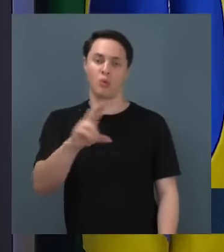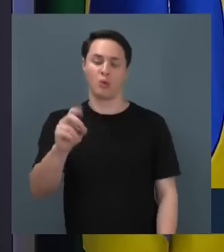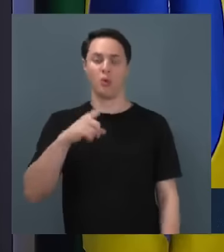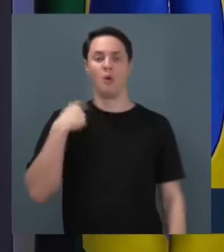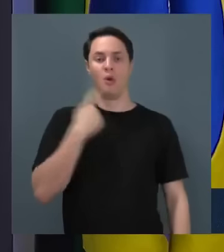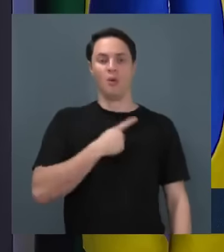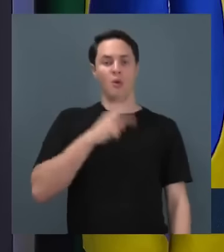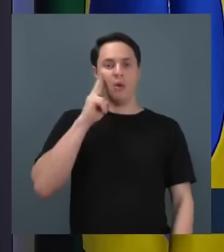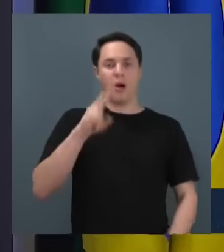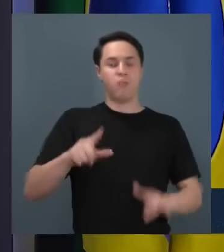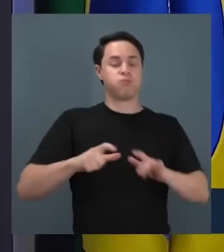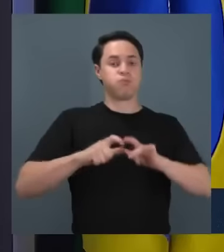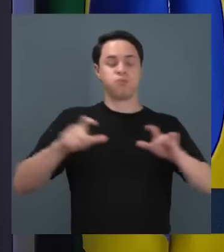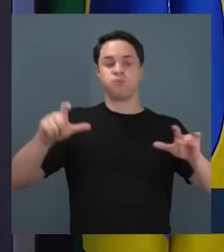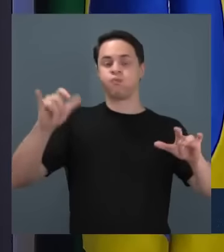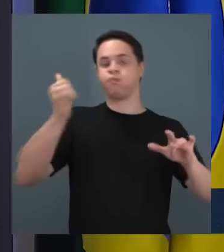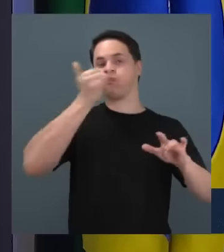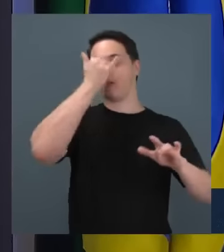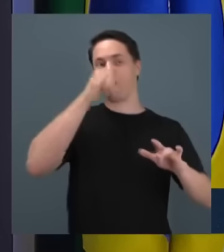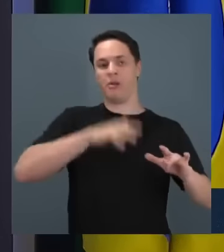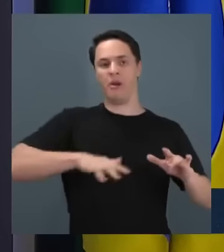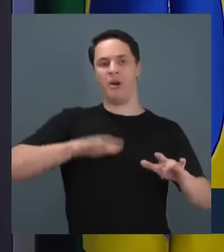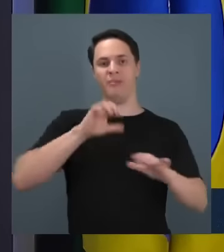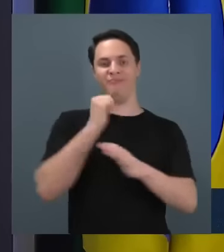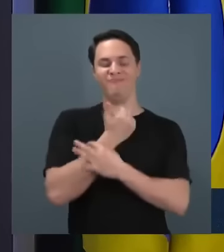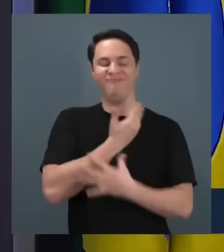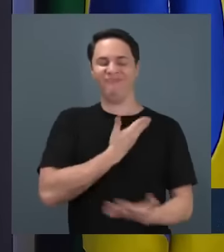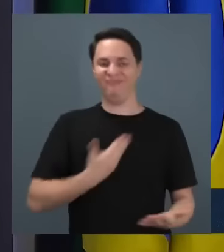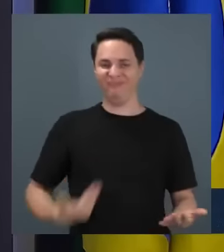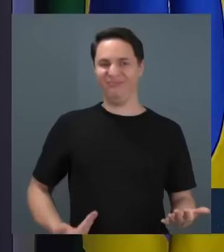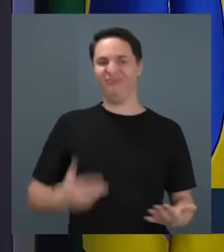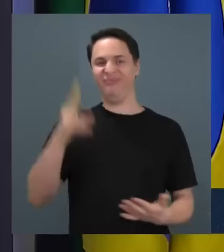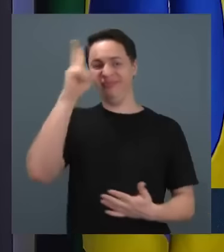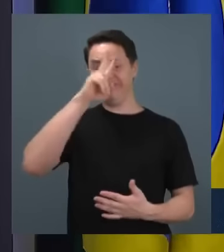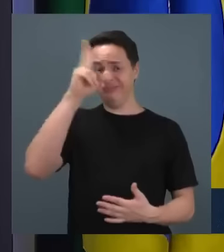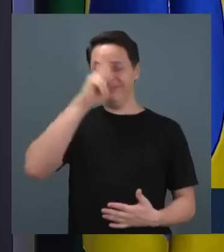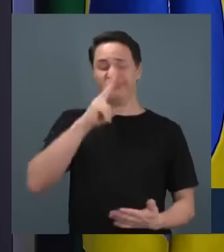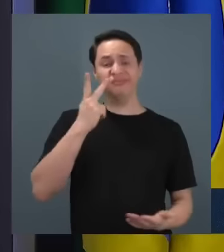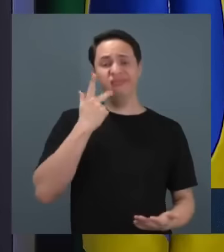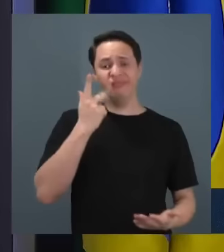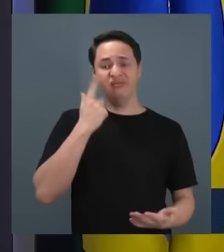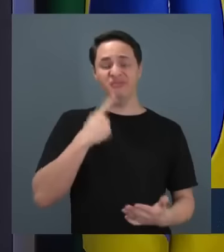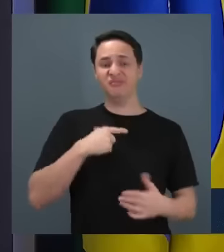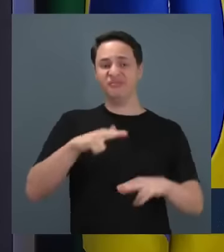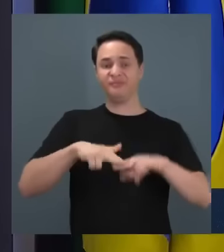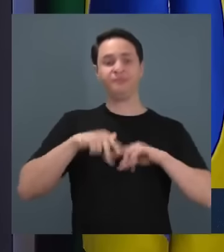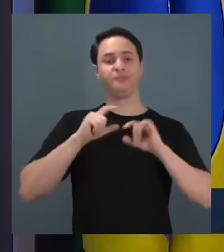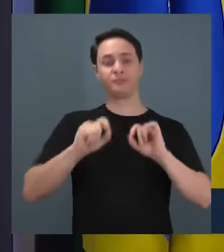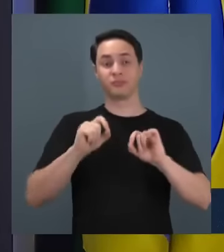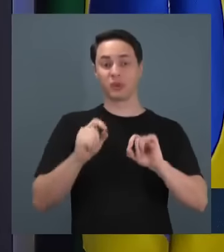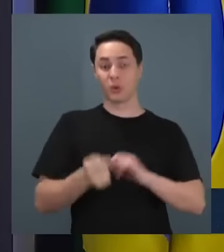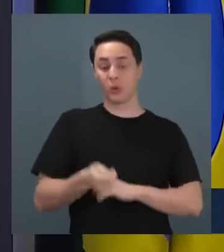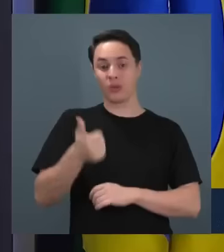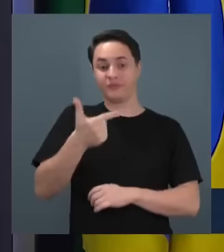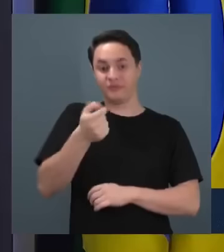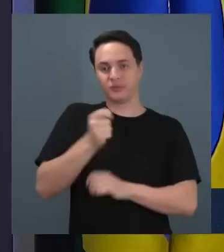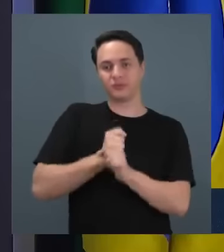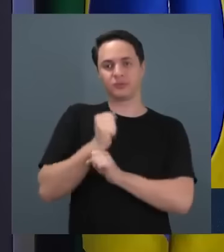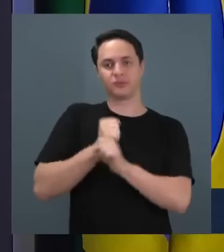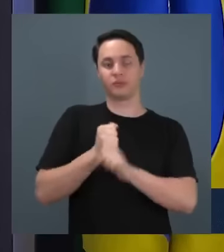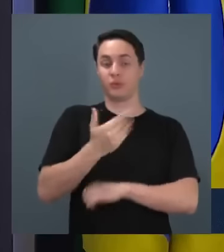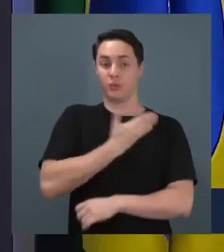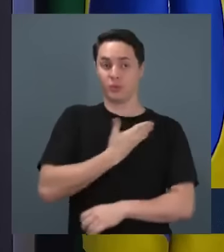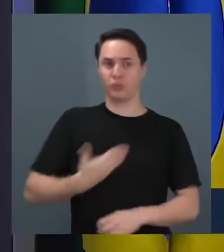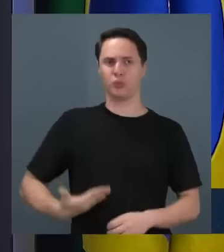diante do maior colapso da segurança pública da história do Ceará, fruto direto de quase 20 anos de